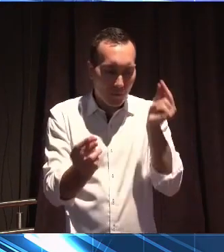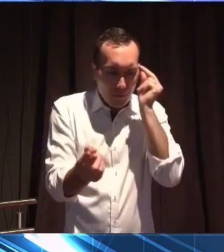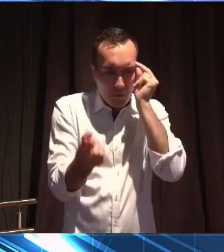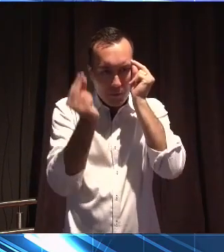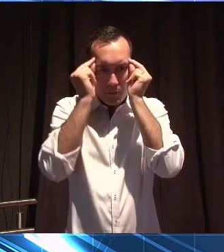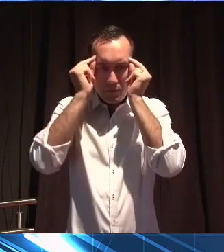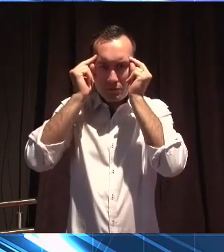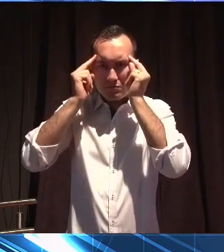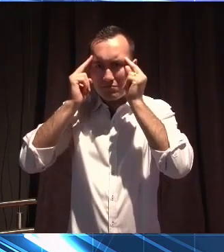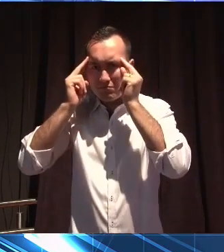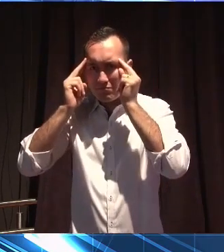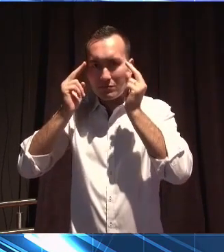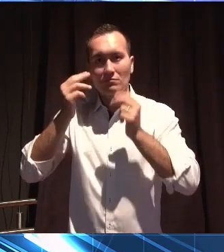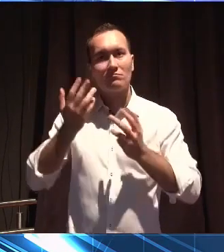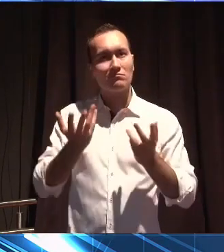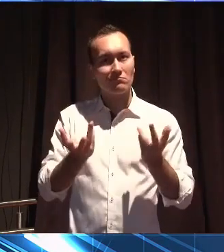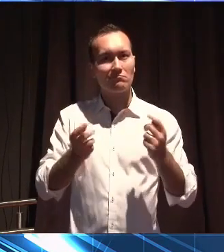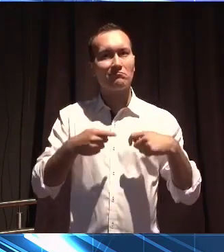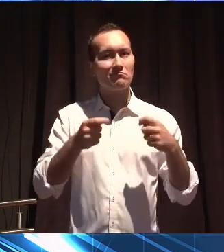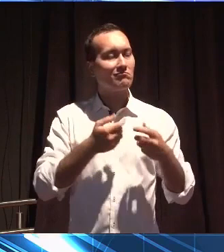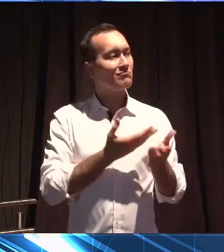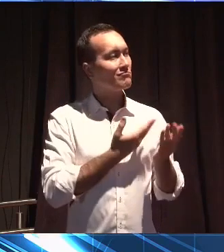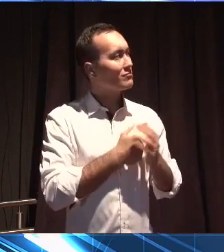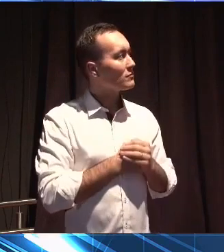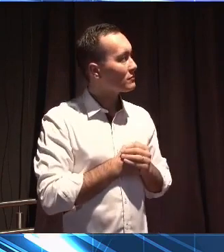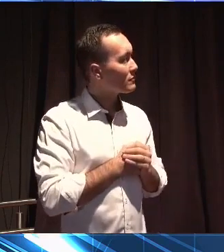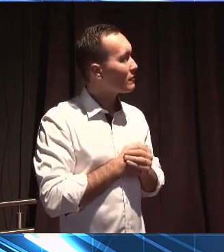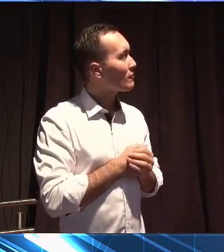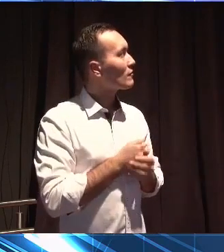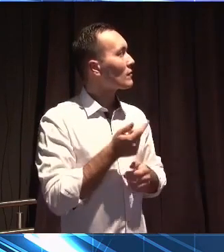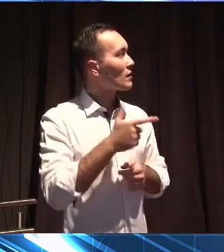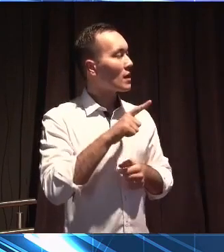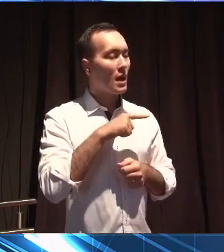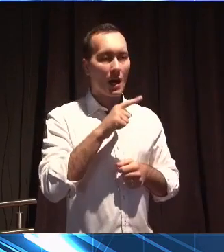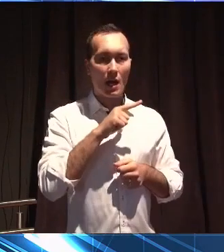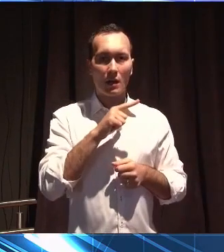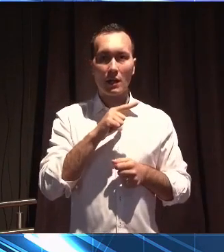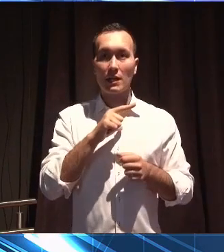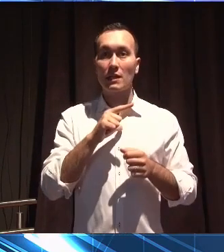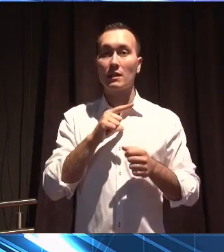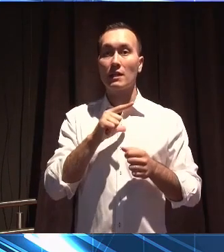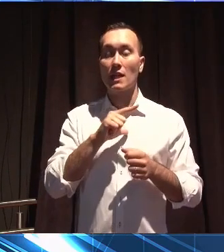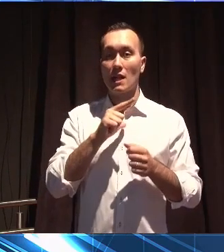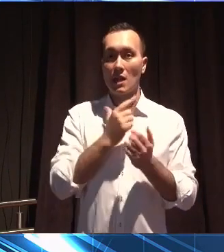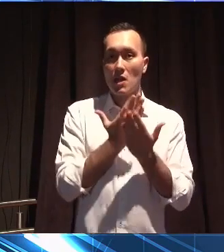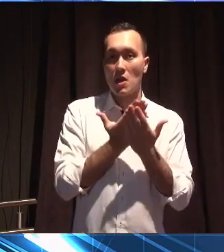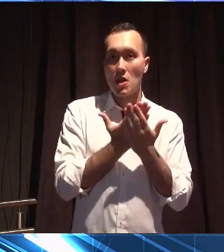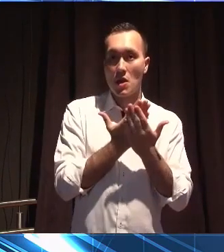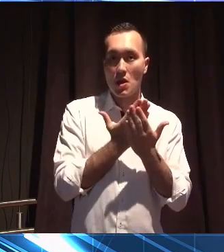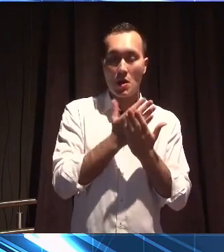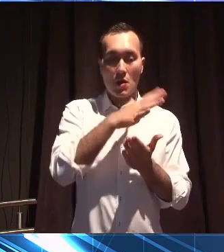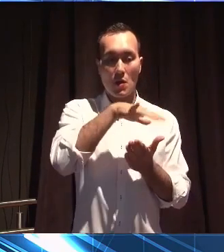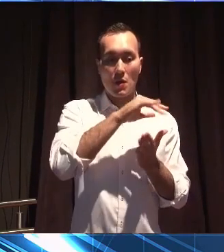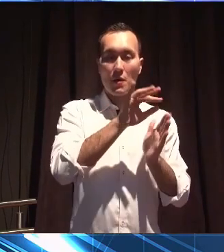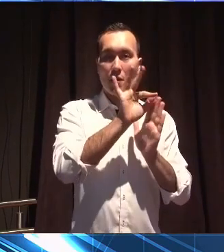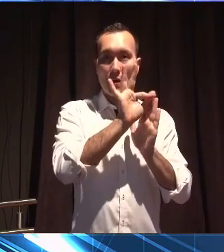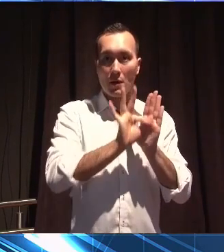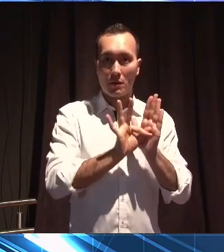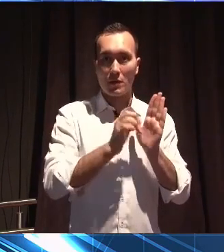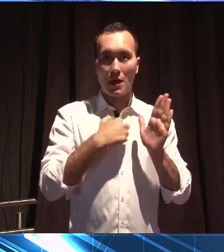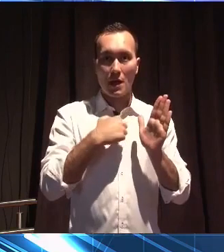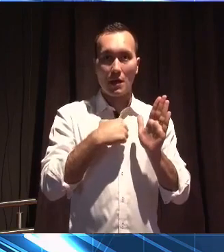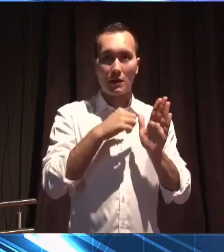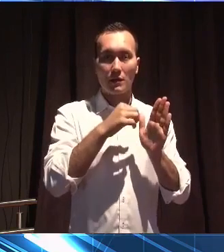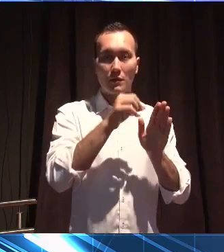E, além disso, eu trouxe aqui também um estudo da PLOS Biology, que eles estavam tentando lidar com pessoas que, por alguma circunstância, por